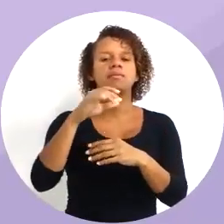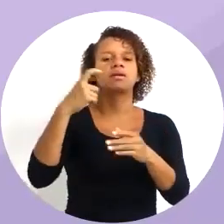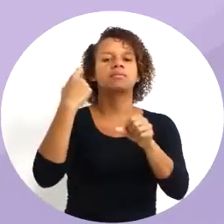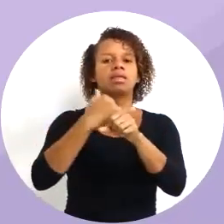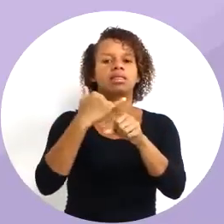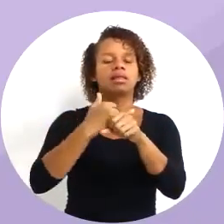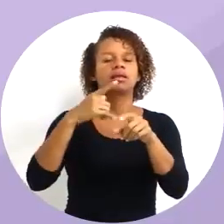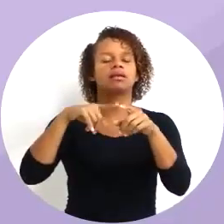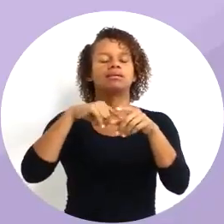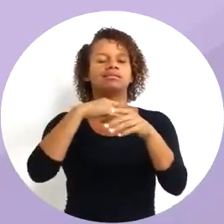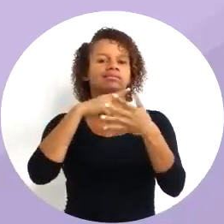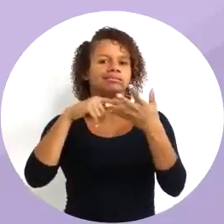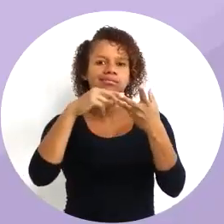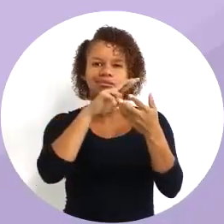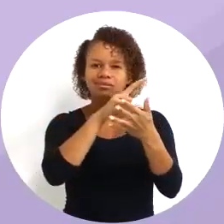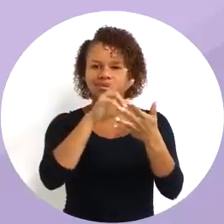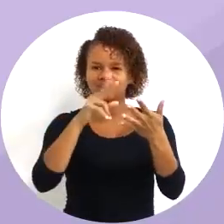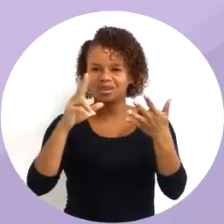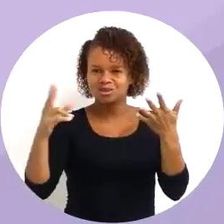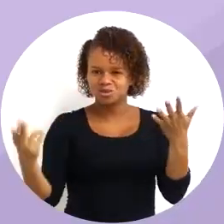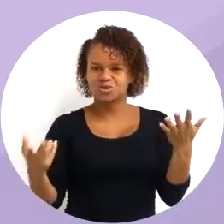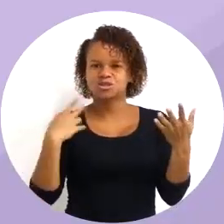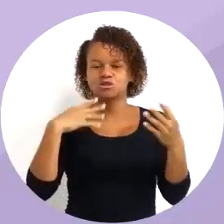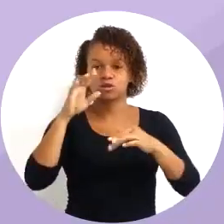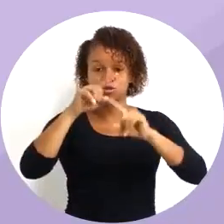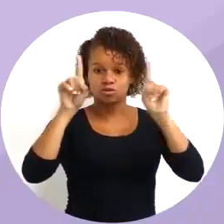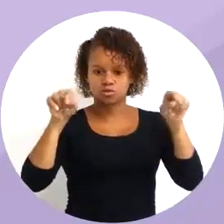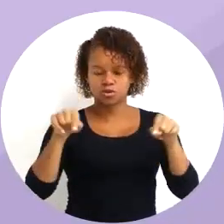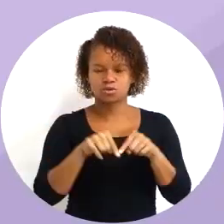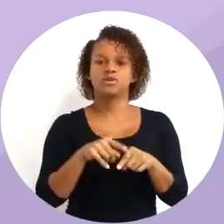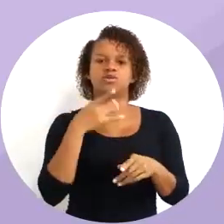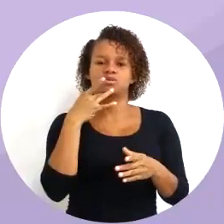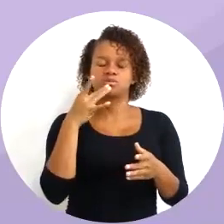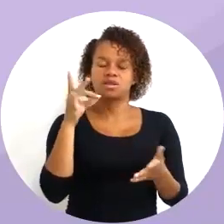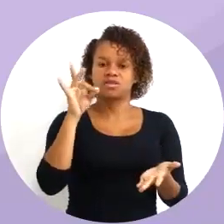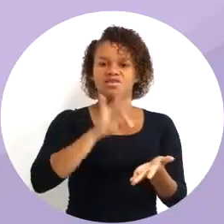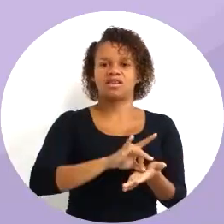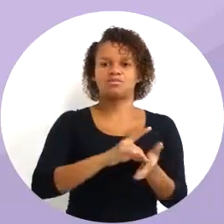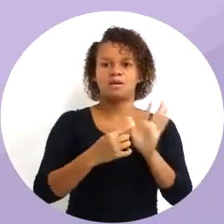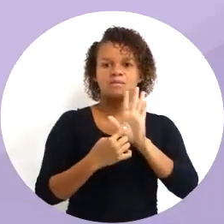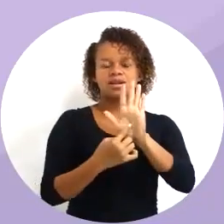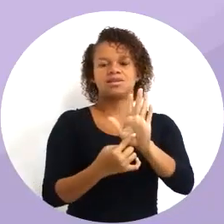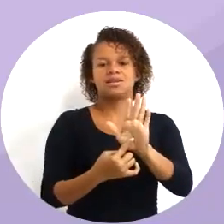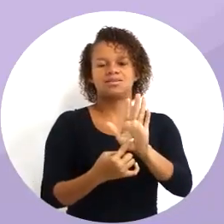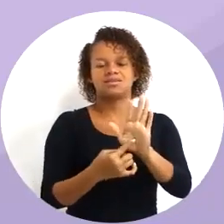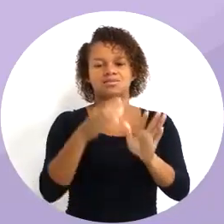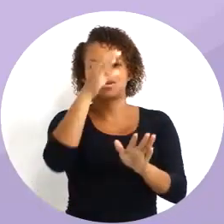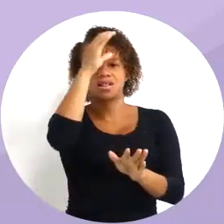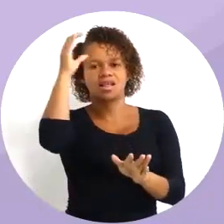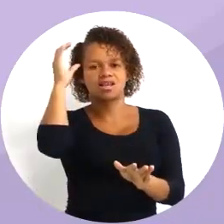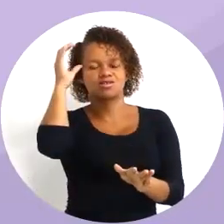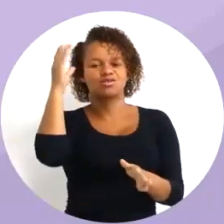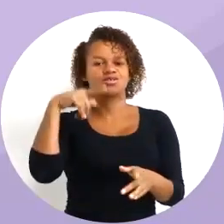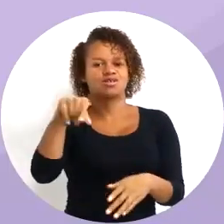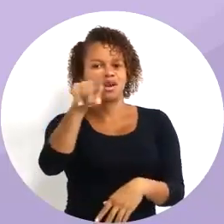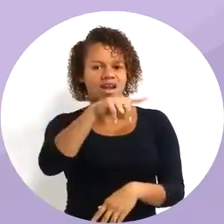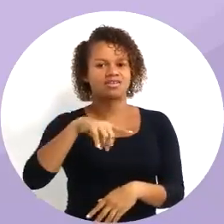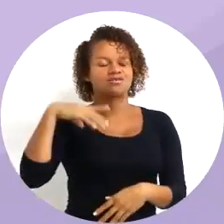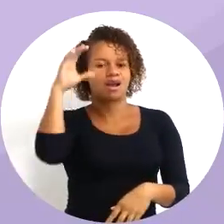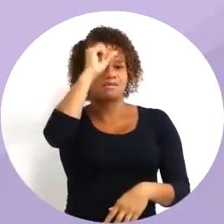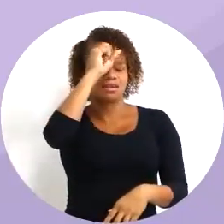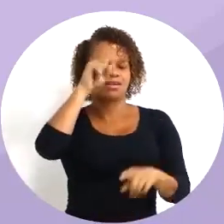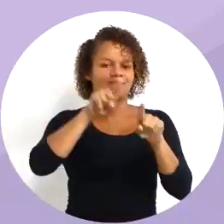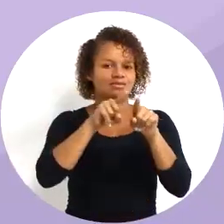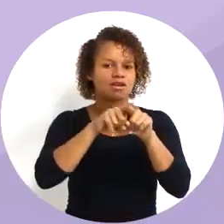cerâmica, madeira, tecidos, tornando cada vez mais o seu projeto próximo da realidade para a apresentação para o cliente. Além disso,